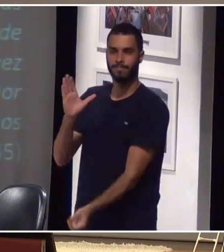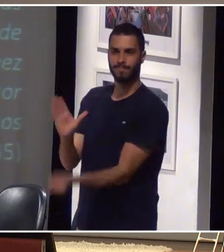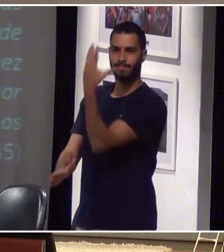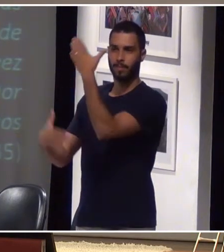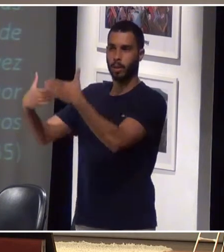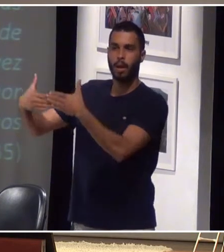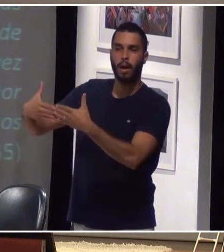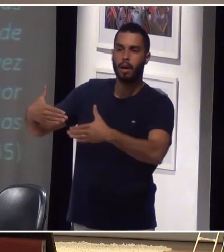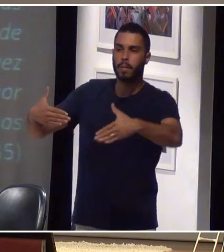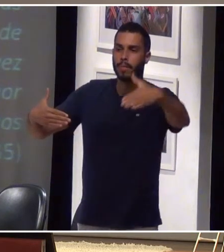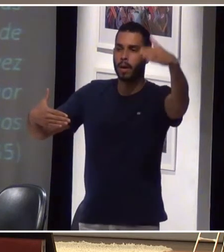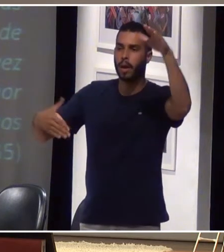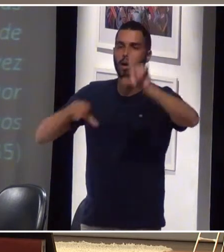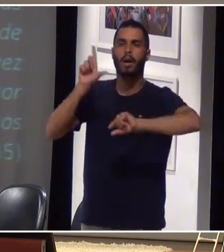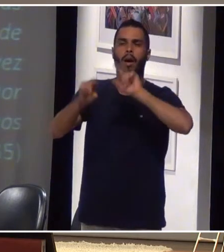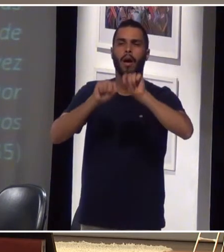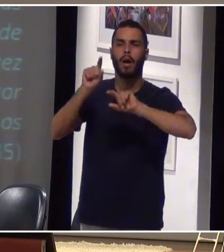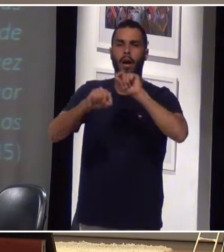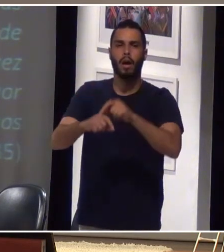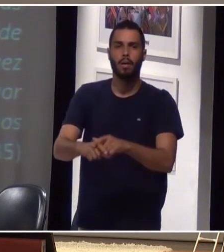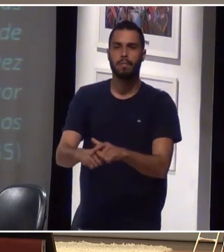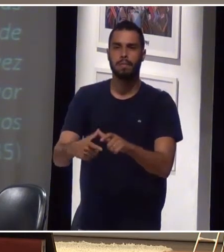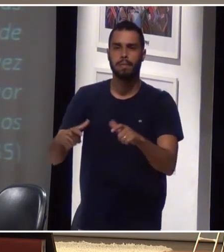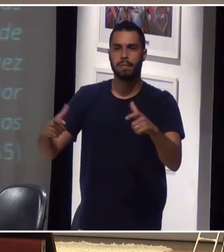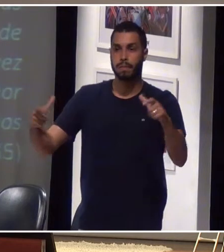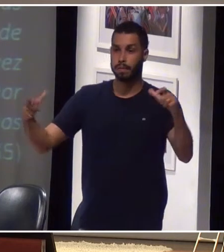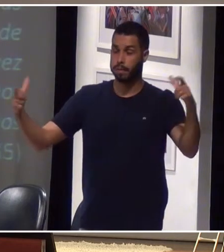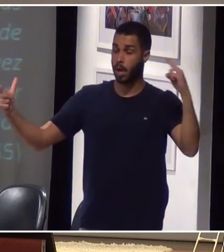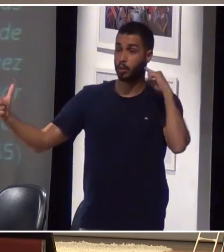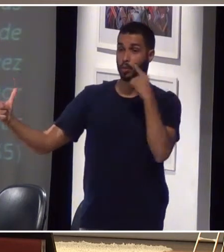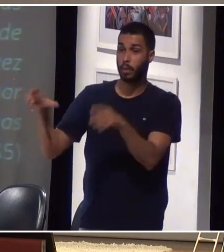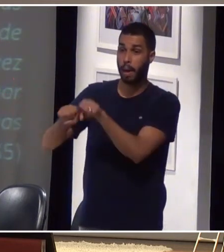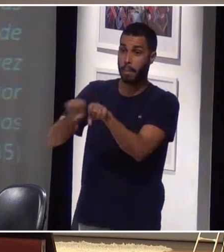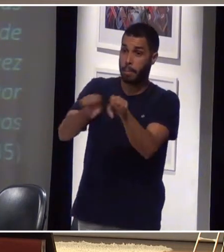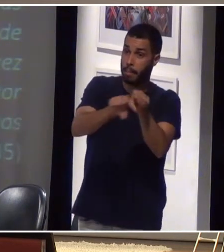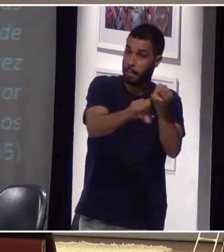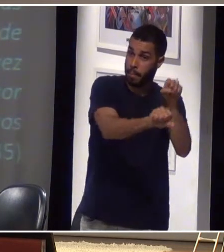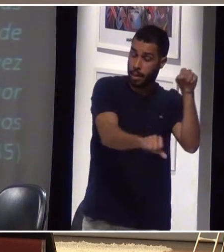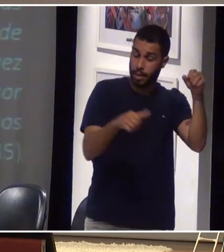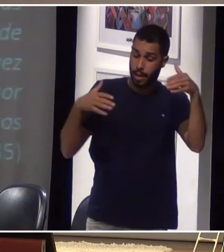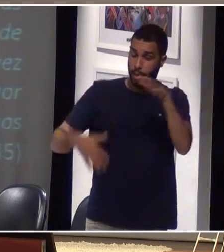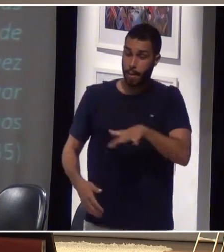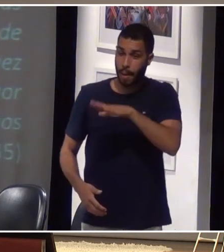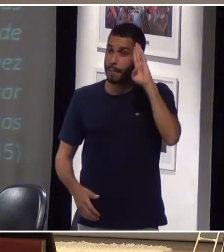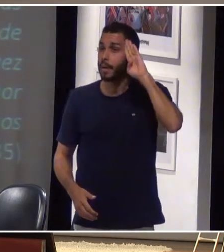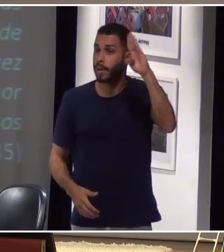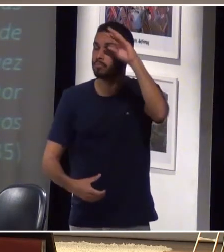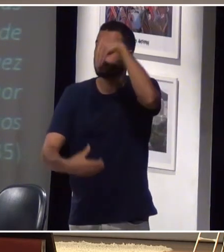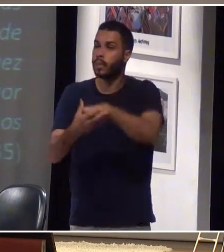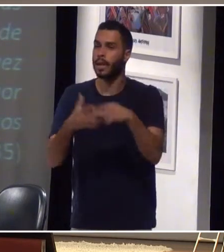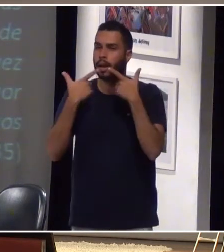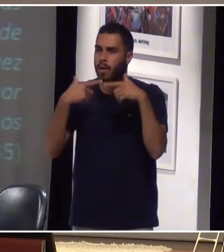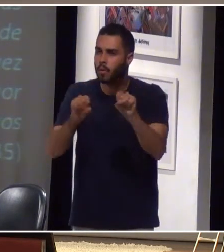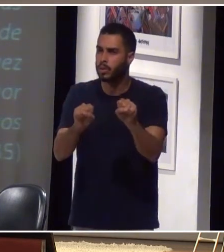Libras, houve um crescimento de surdos formados principalmente nas áreas da linguística, tradução e interpretação. É a Mirna Monteiro.